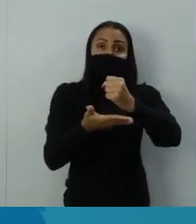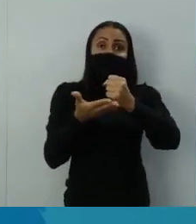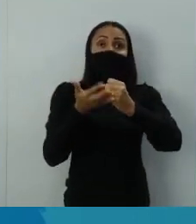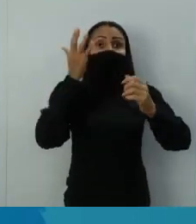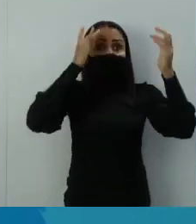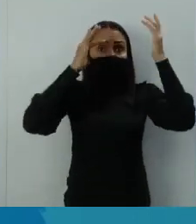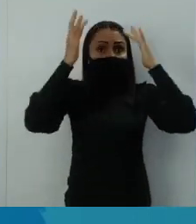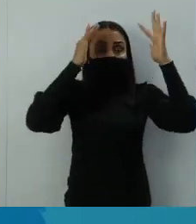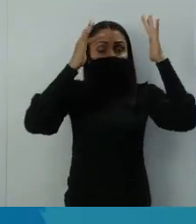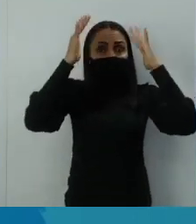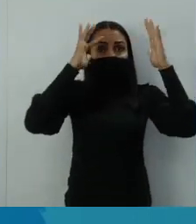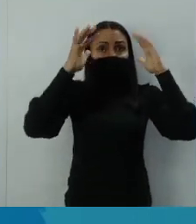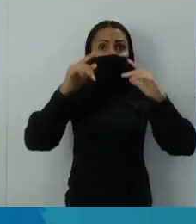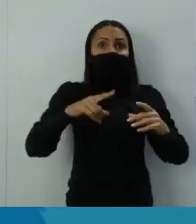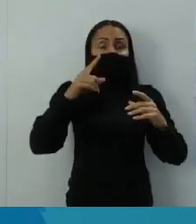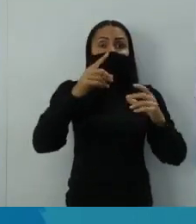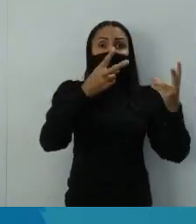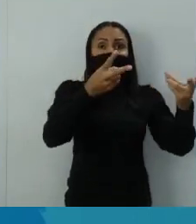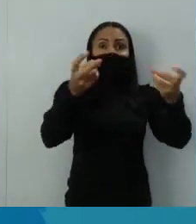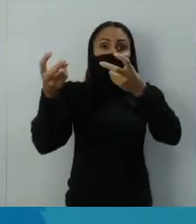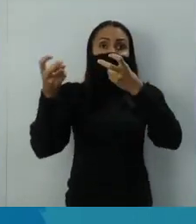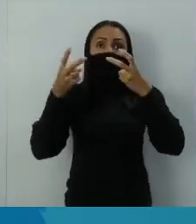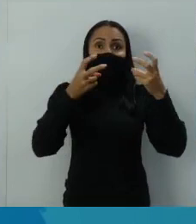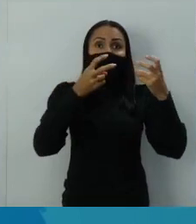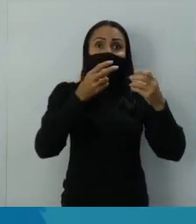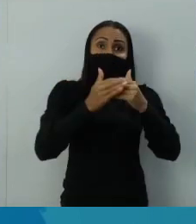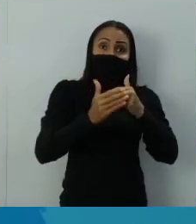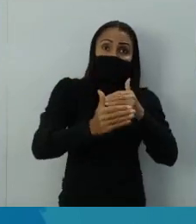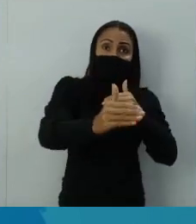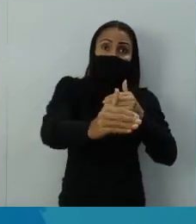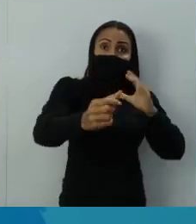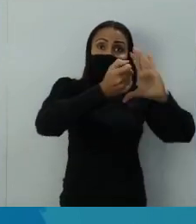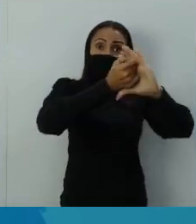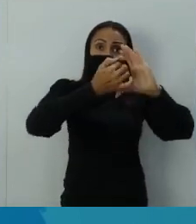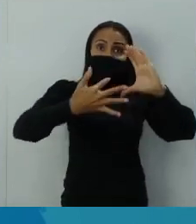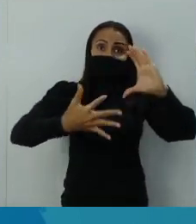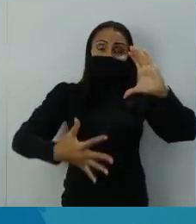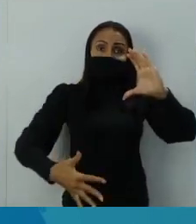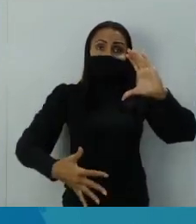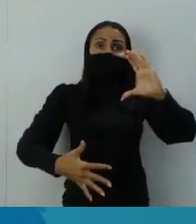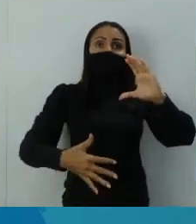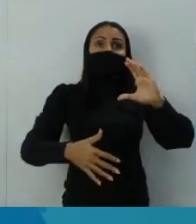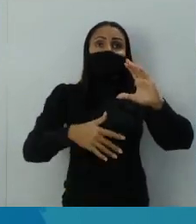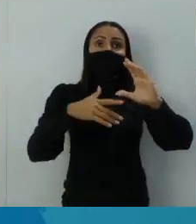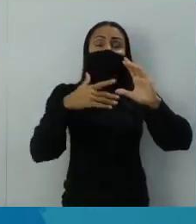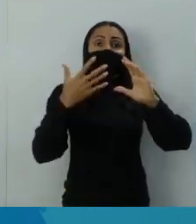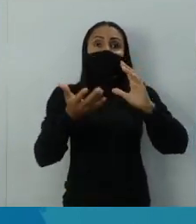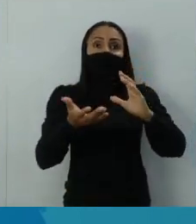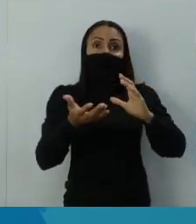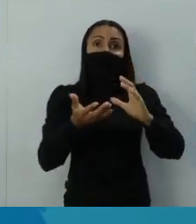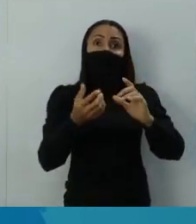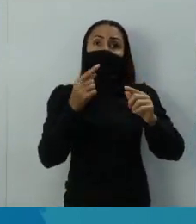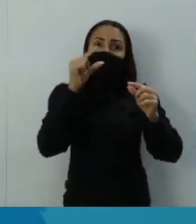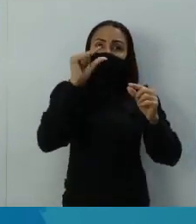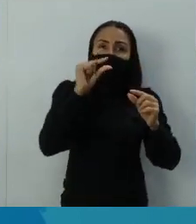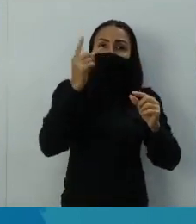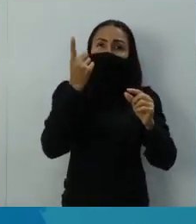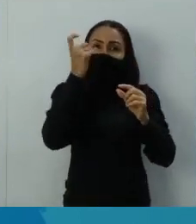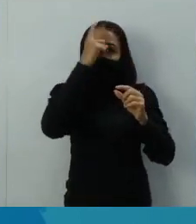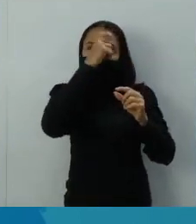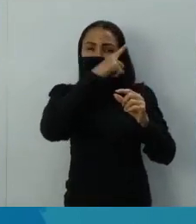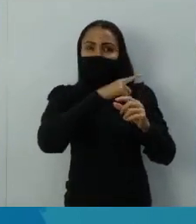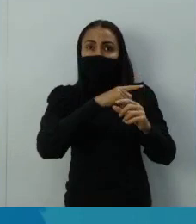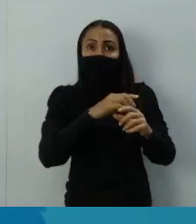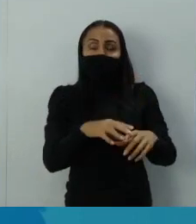quando a ideologia ela parte dessa característica da naturalização, ela pode complicar um pouquinho, porque nem tudo precisa ser buscar